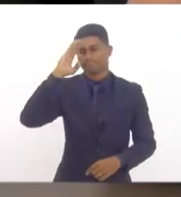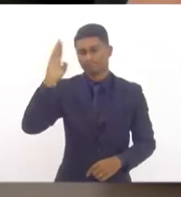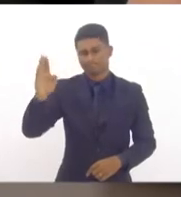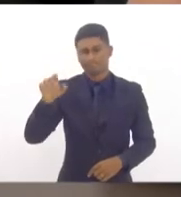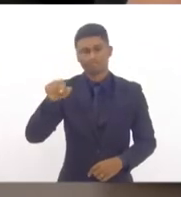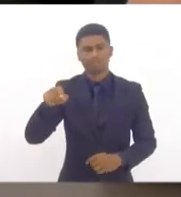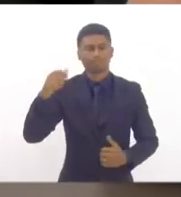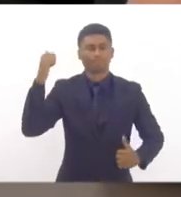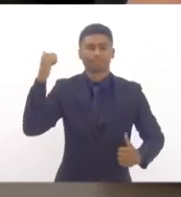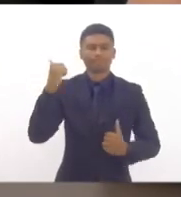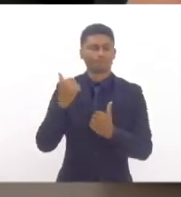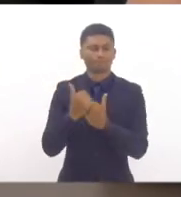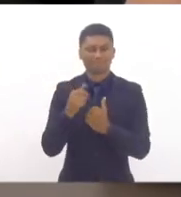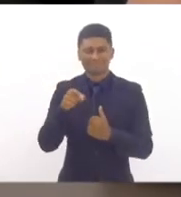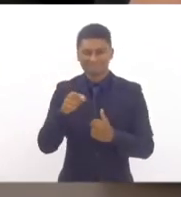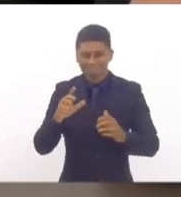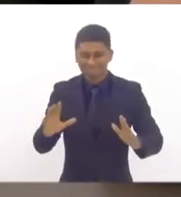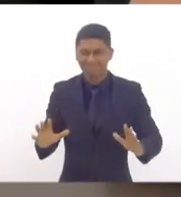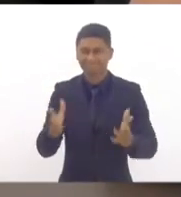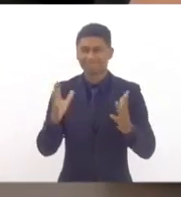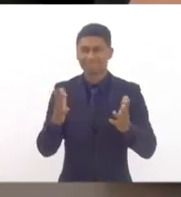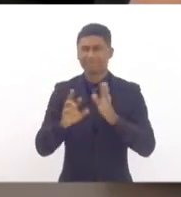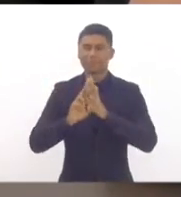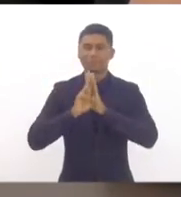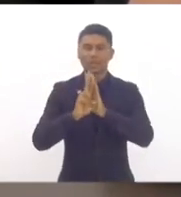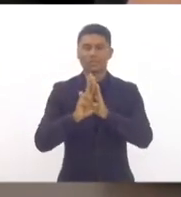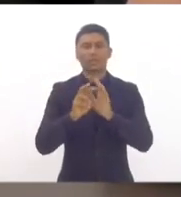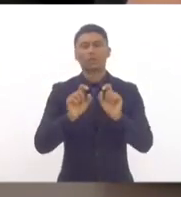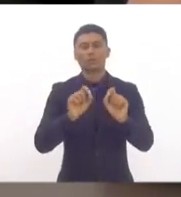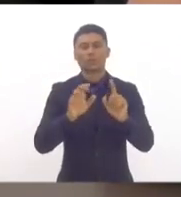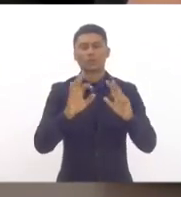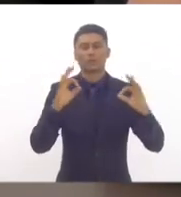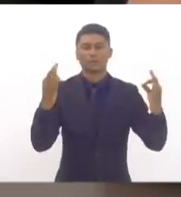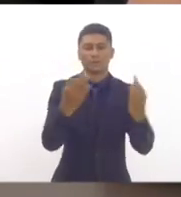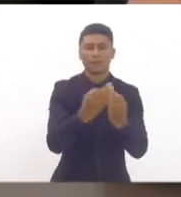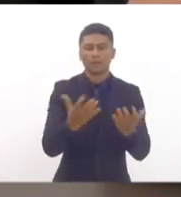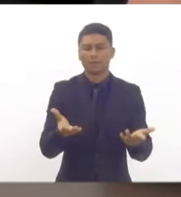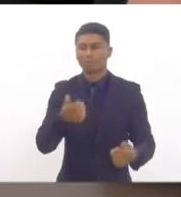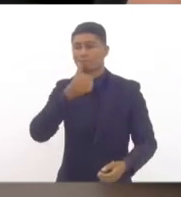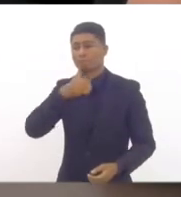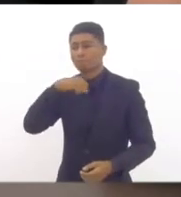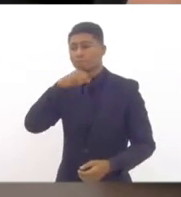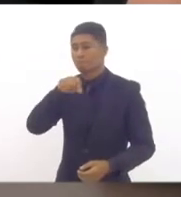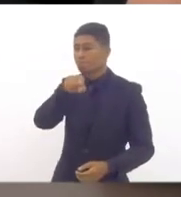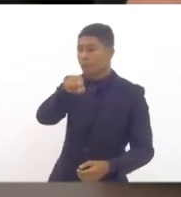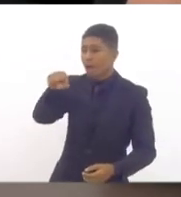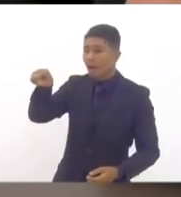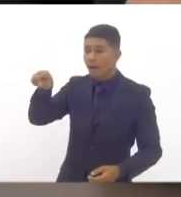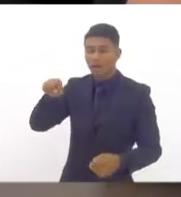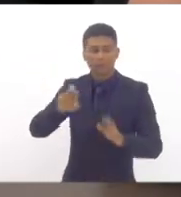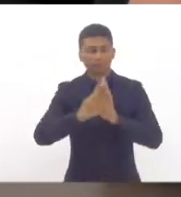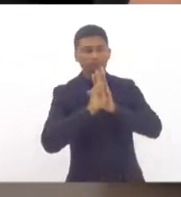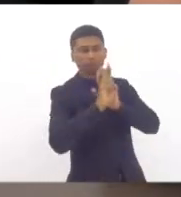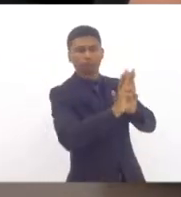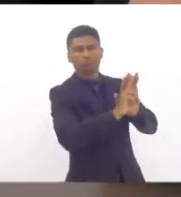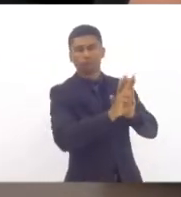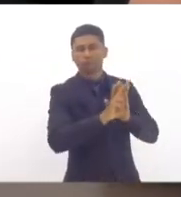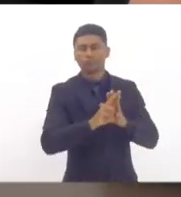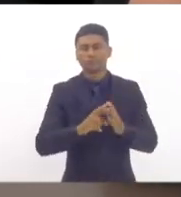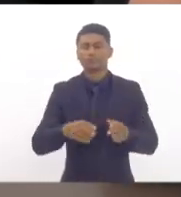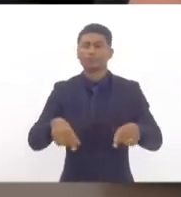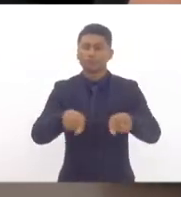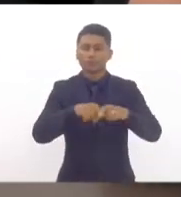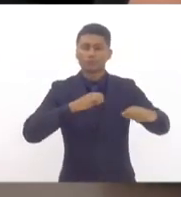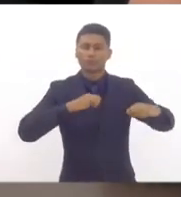fortalecimento da representação familiar, da representação das mães, né, que elas têm um protagonismo, do movimento